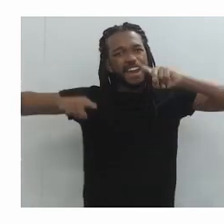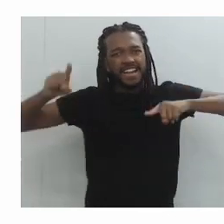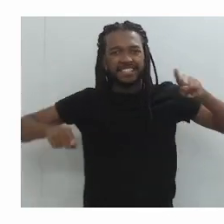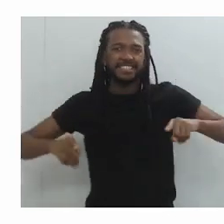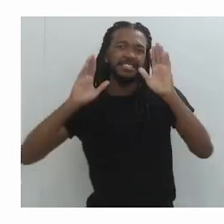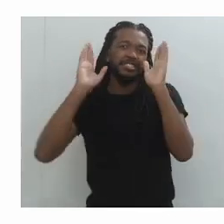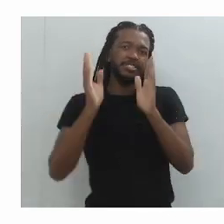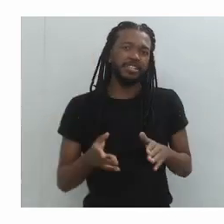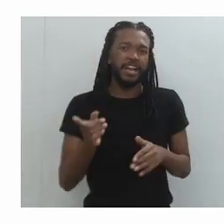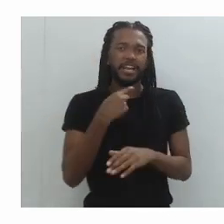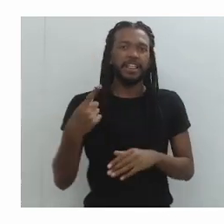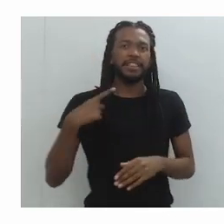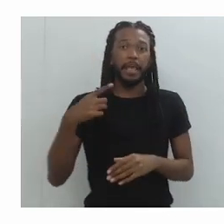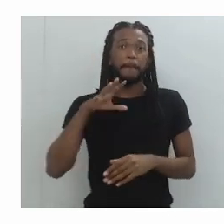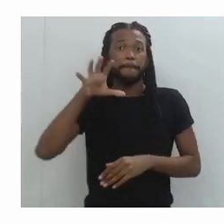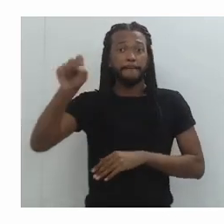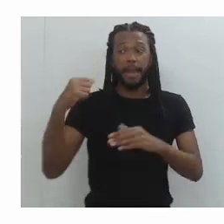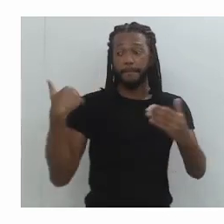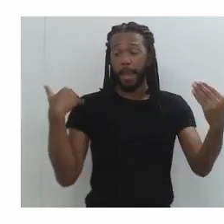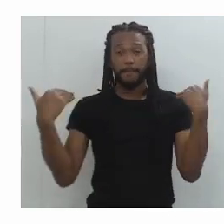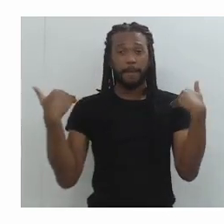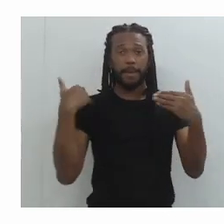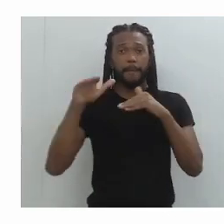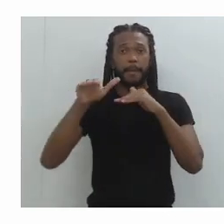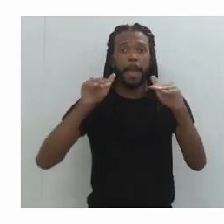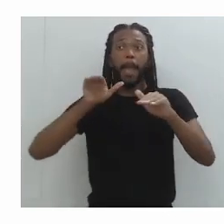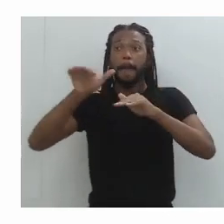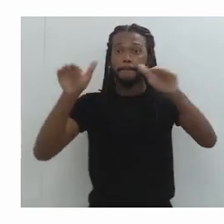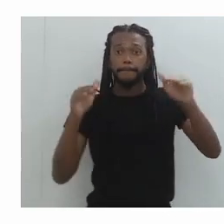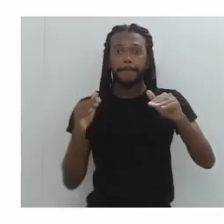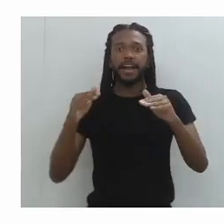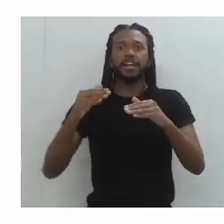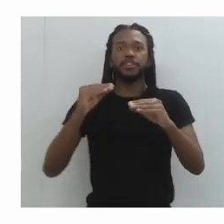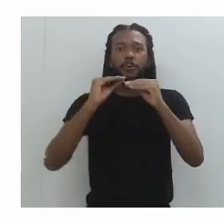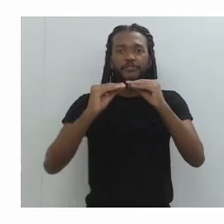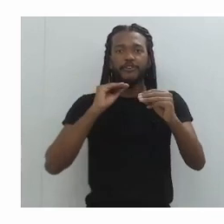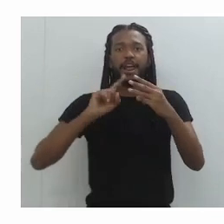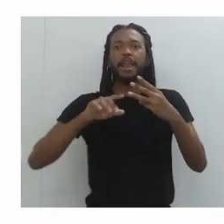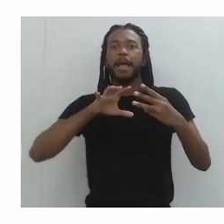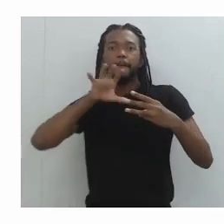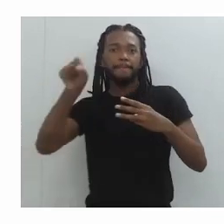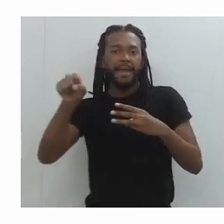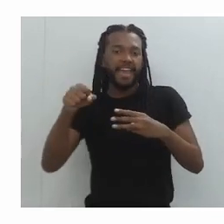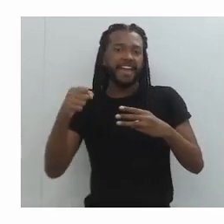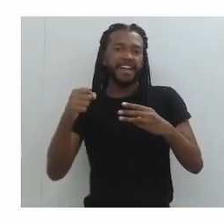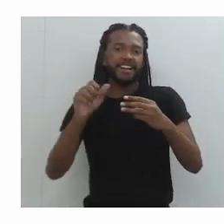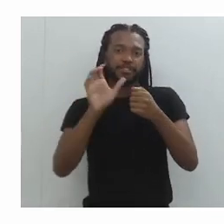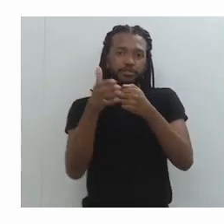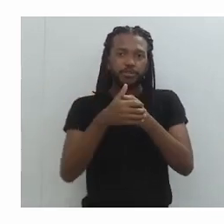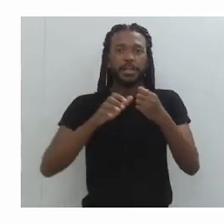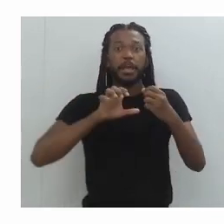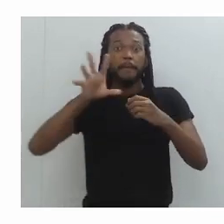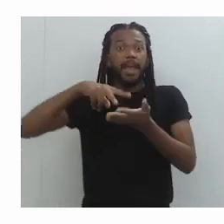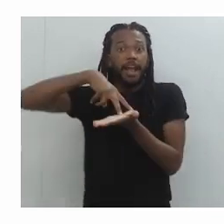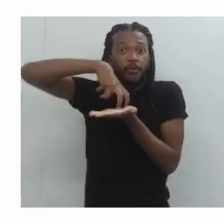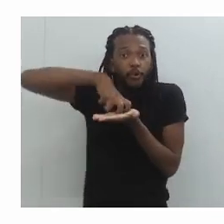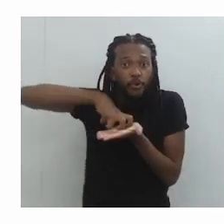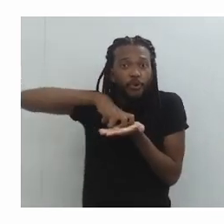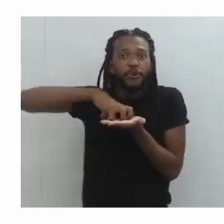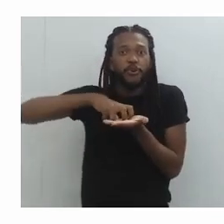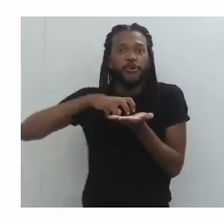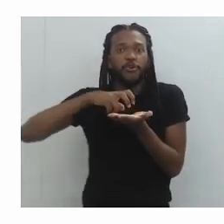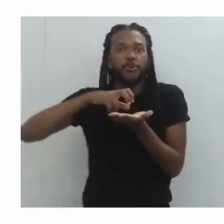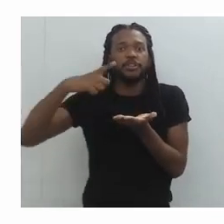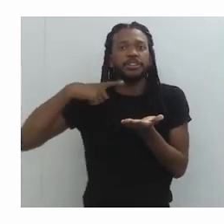variações. Que a gente pode ter, tem o pega-pega, o pega-novela, o pega-se esconder, o pega-cocorô, o